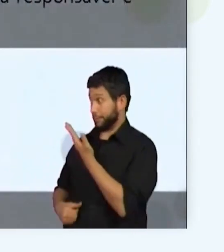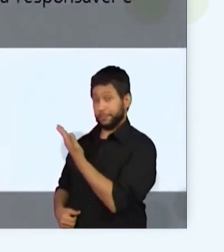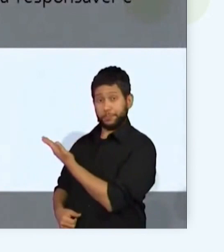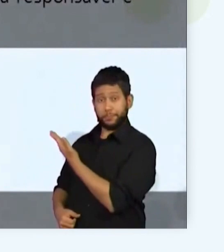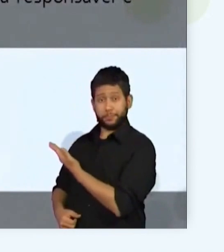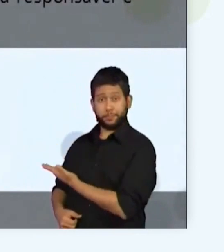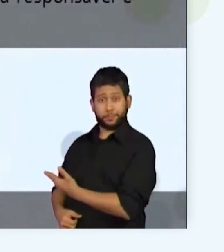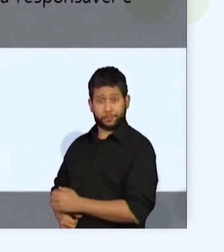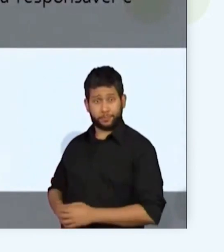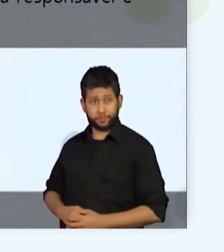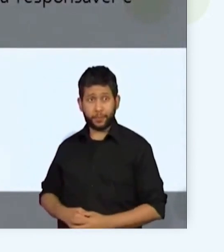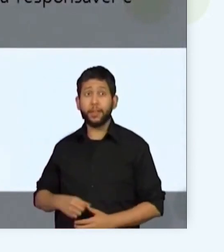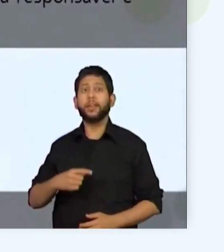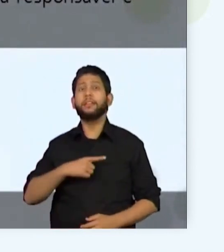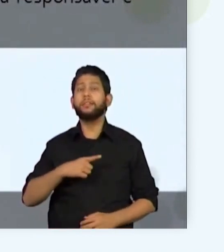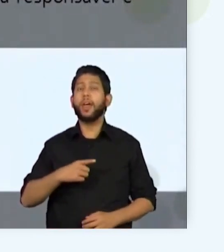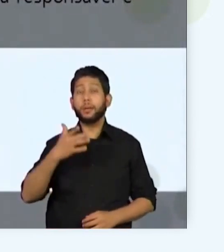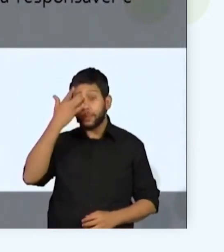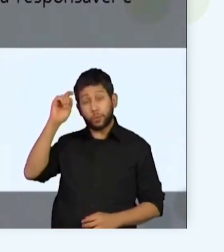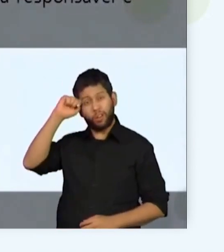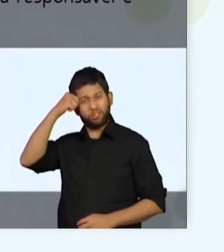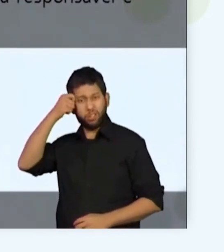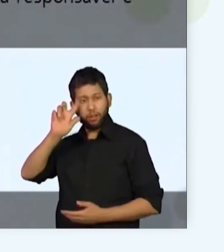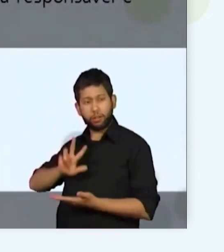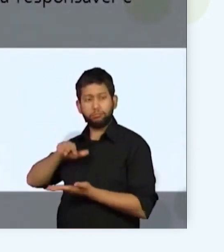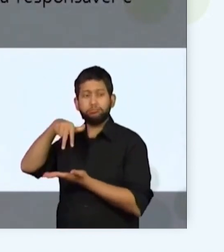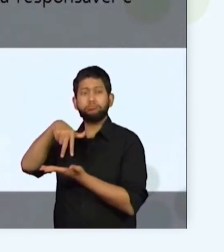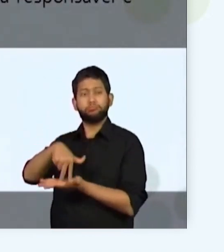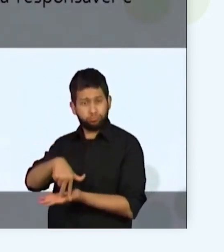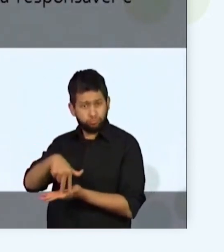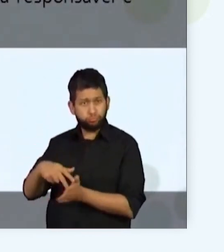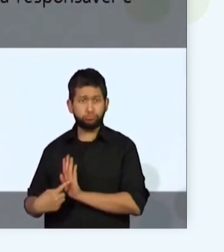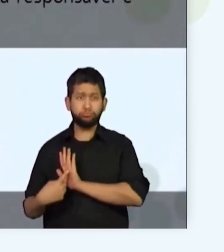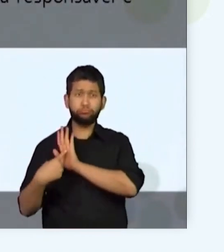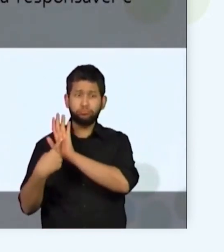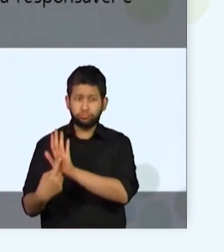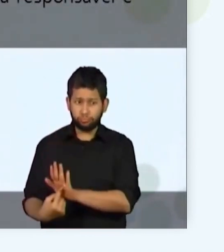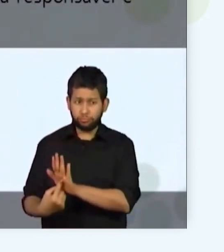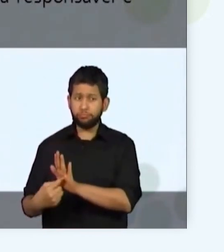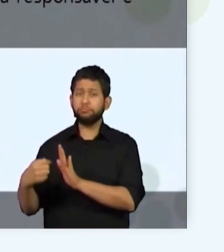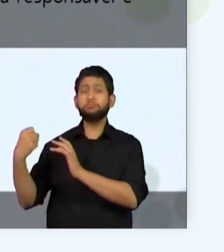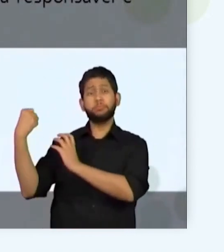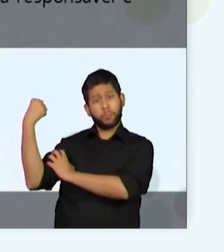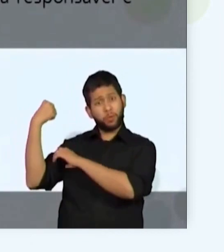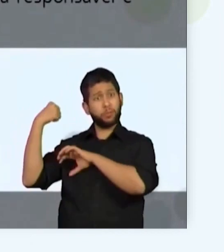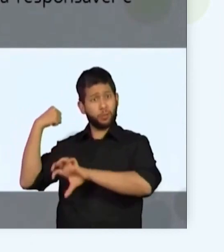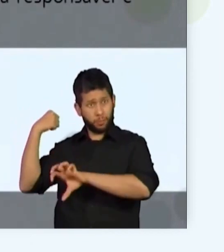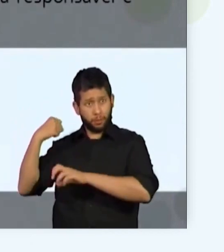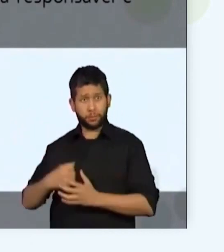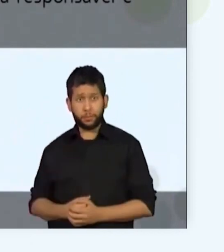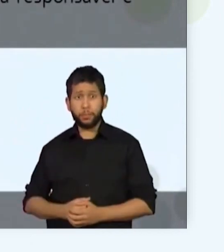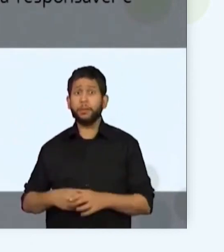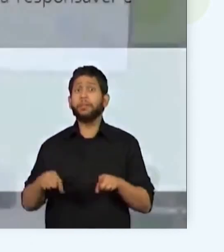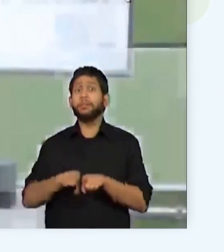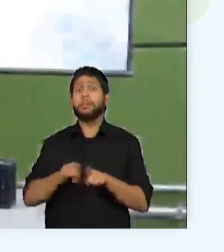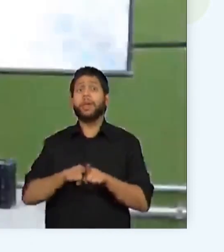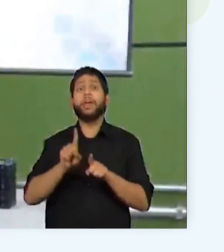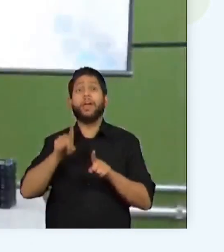representatividade e empoderamento negro, calendário digital e ou físico, campanha de educação